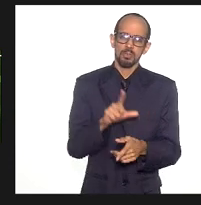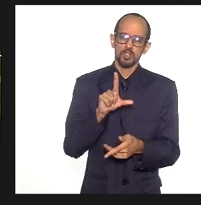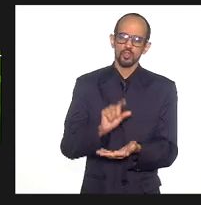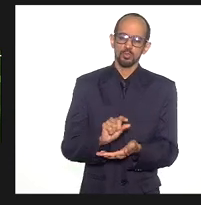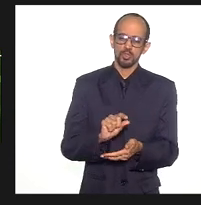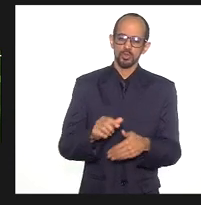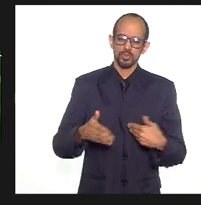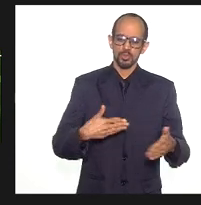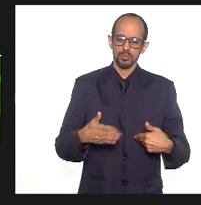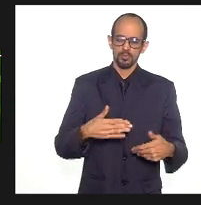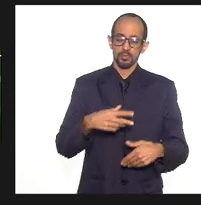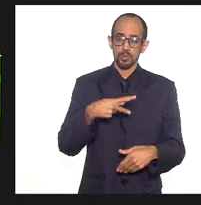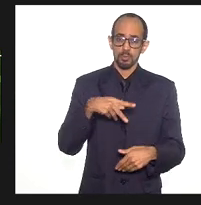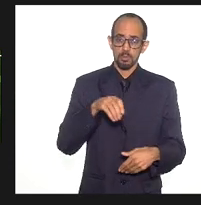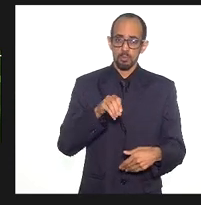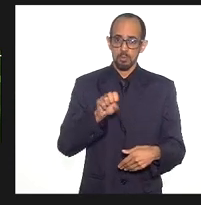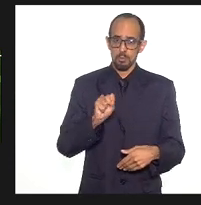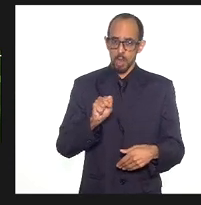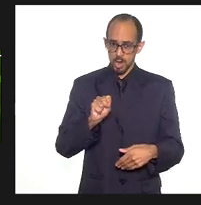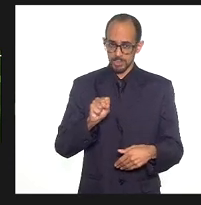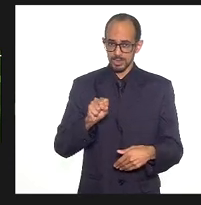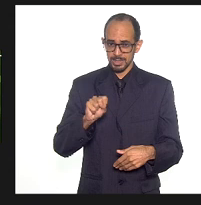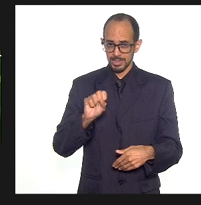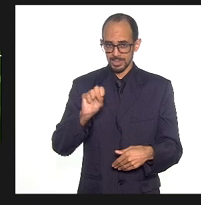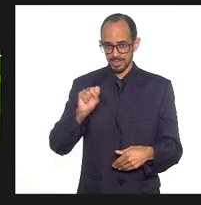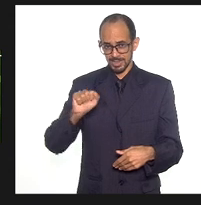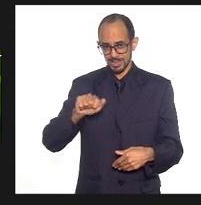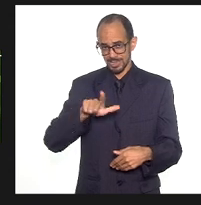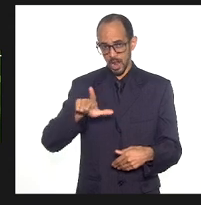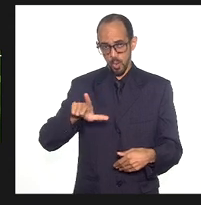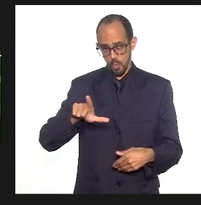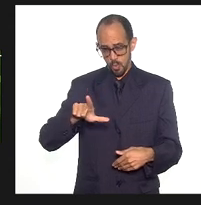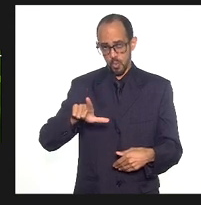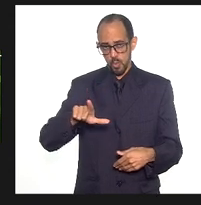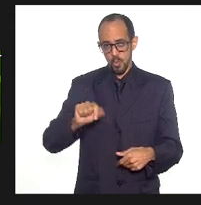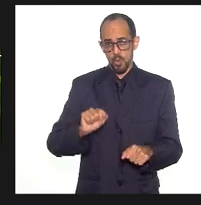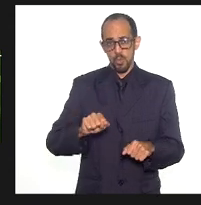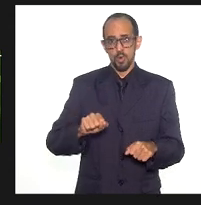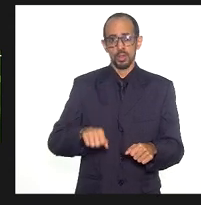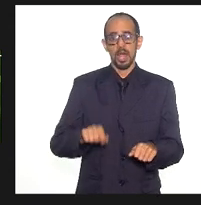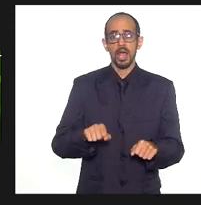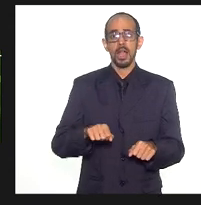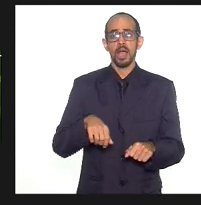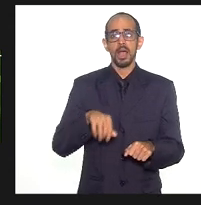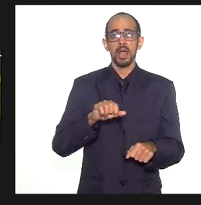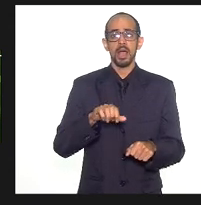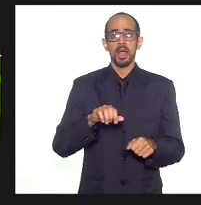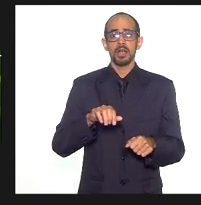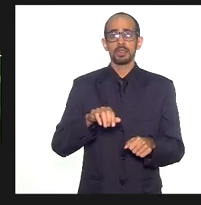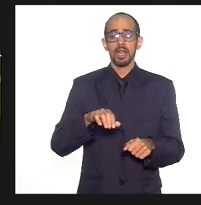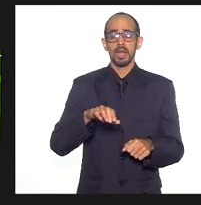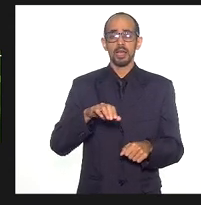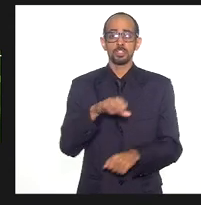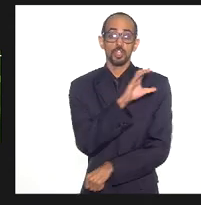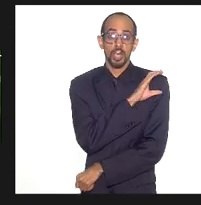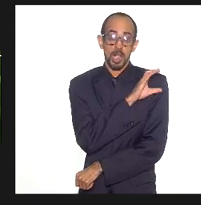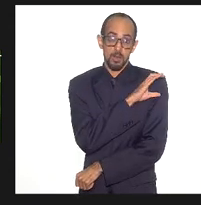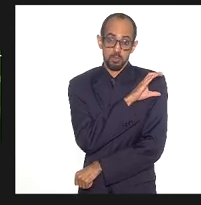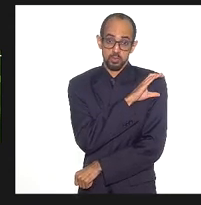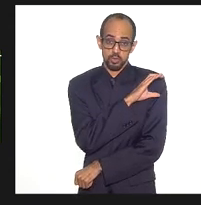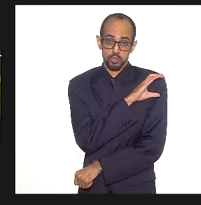do pós-sal da bacia de Campos. Tivemos paradas programadas naquelas 3 plataformas